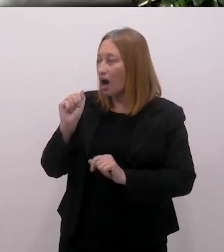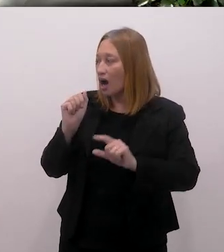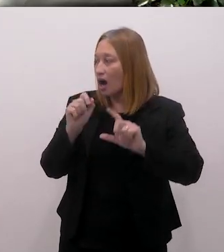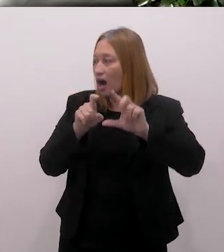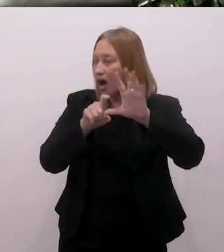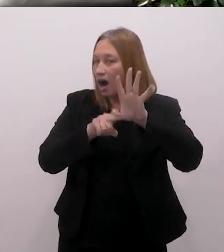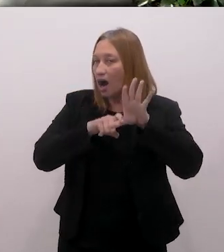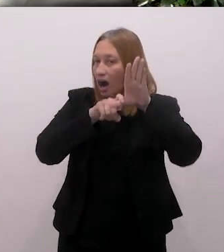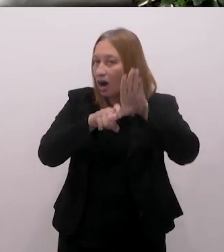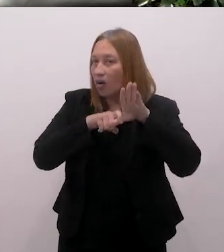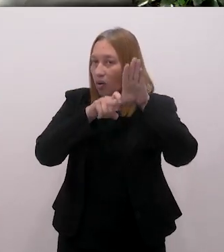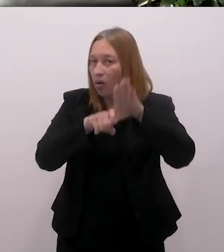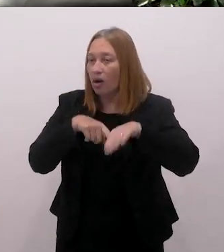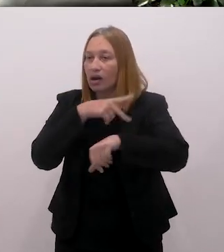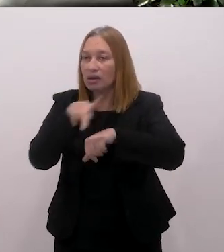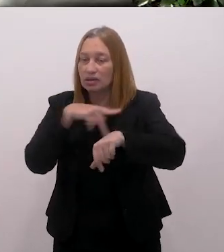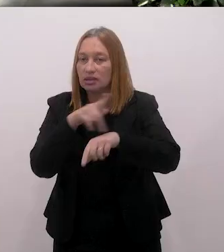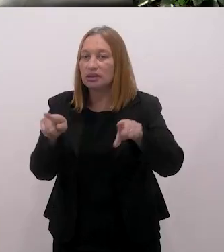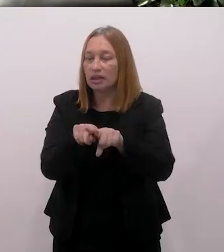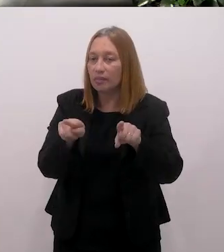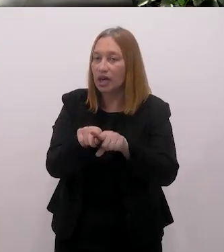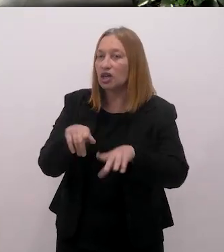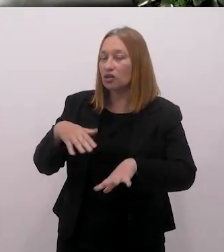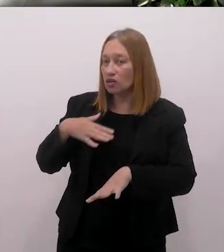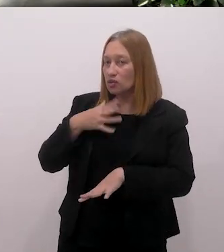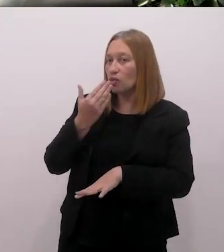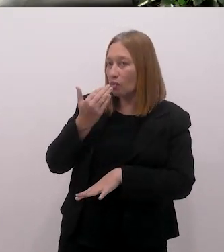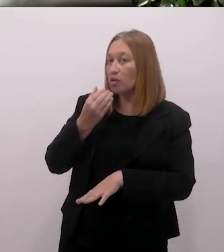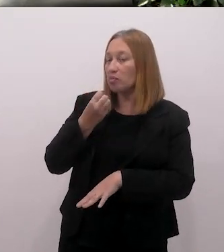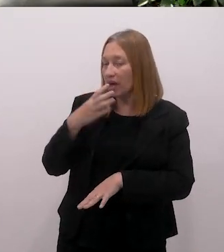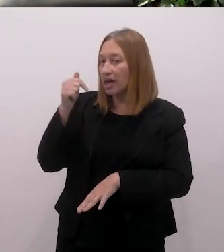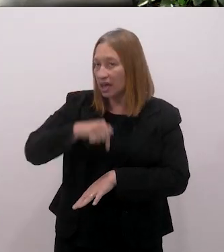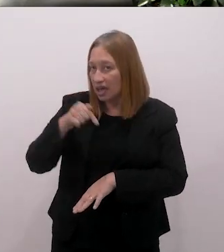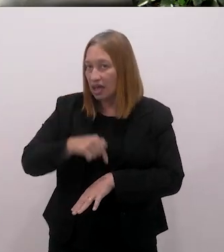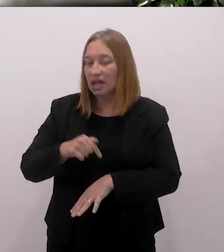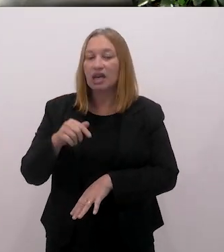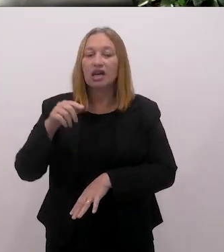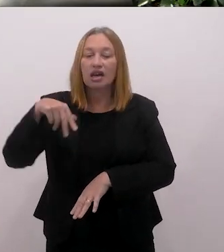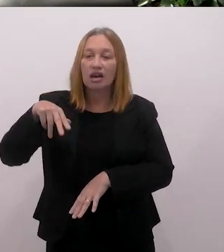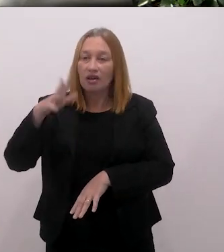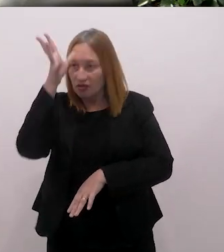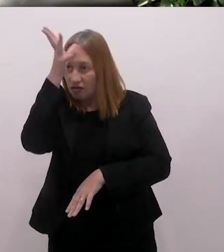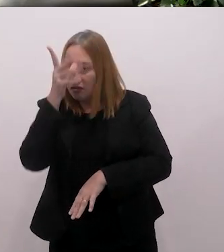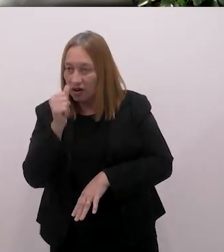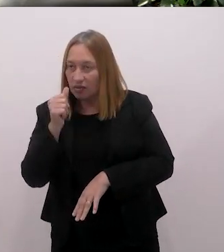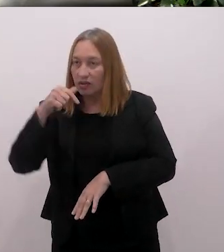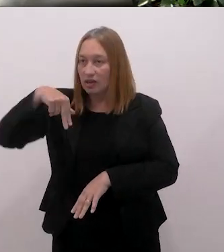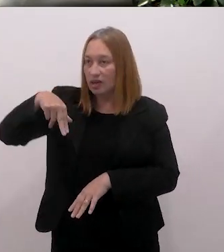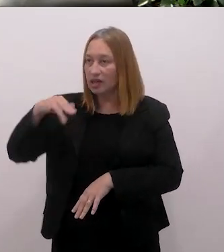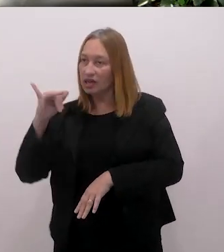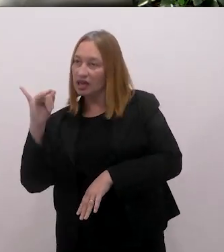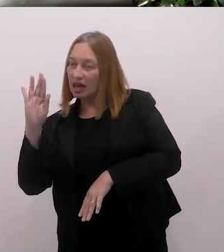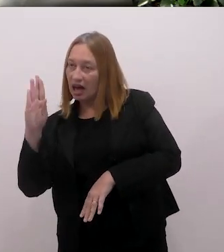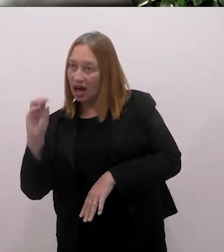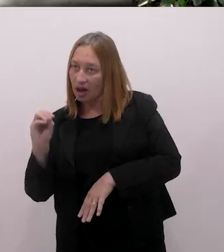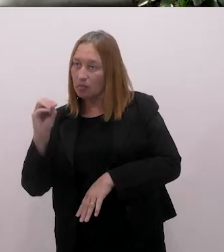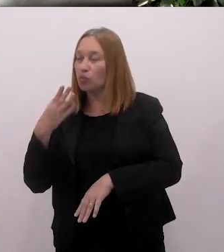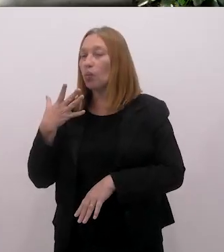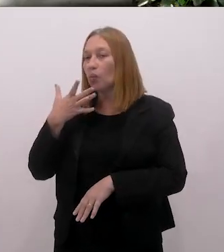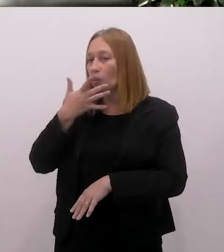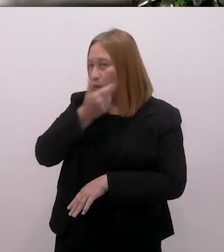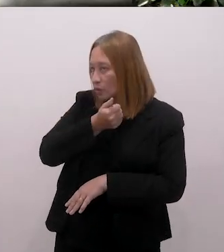Ah, tá. É de Angola, que eu acho que isso a gente come bastante aqui. É verdade. Não é? Come bastante frango com quiabo, é um prato